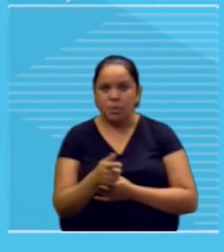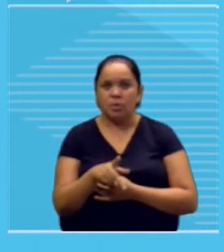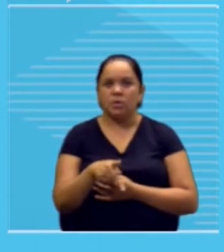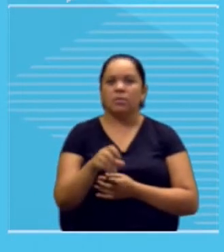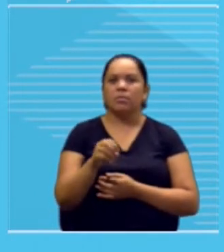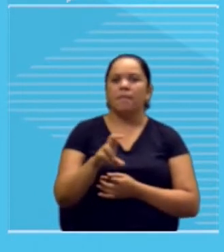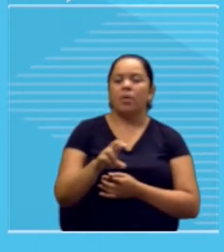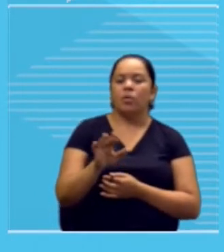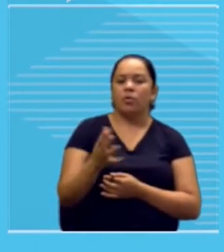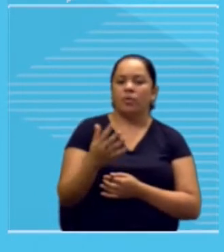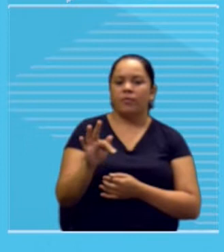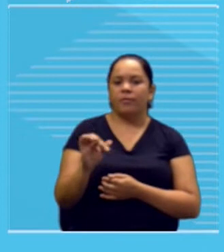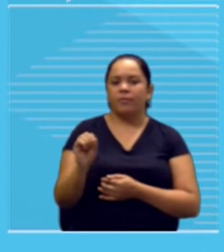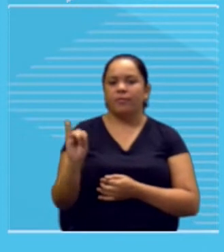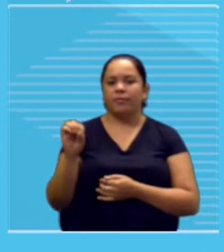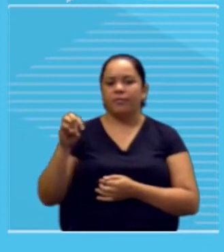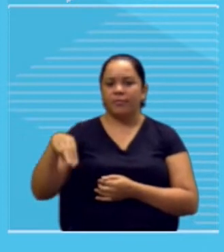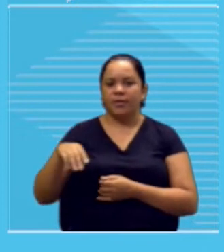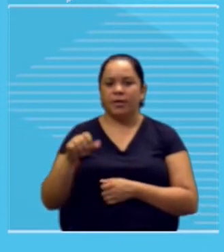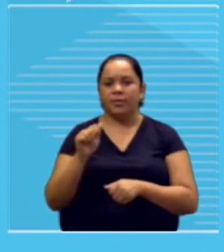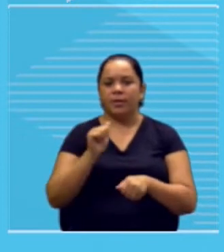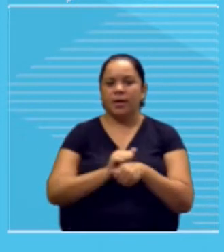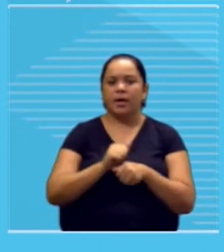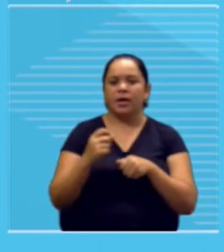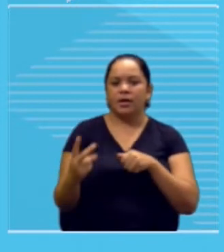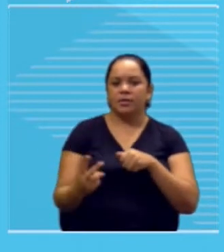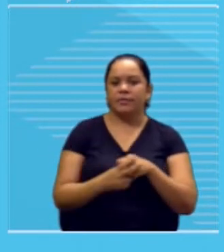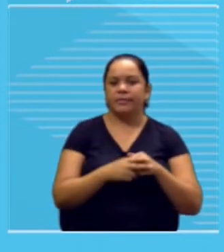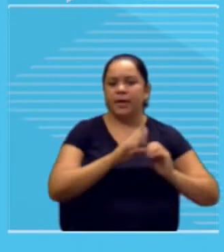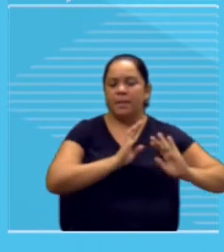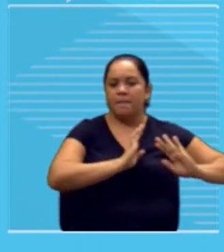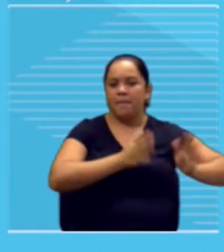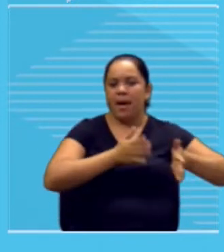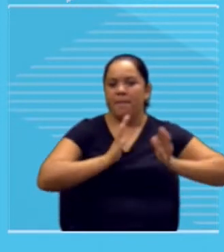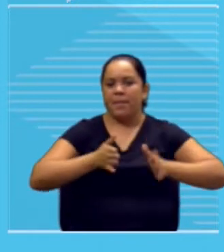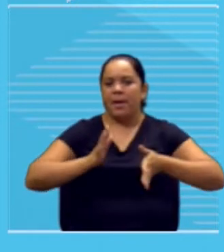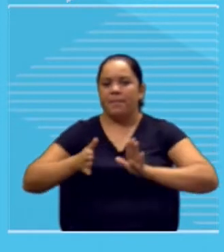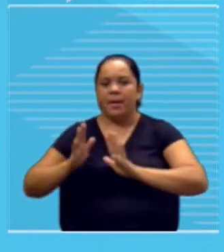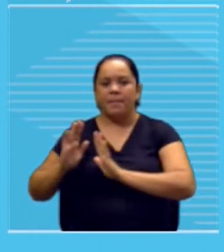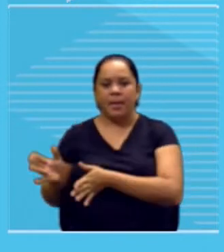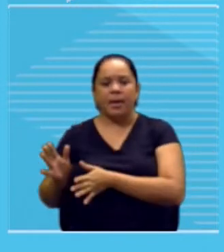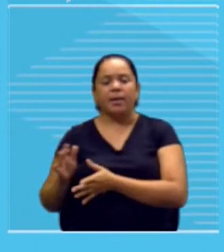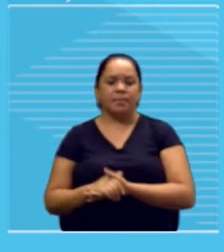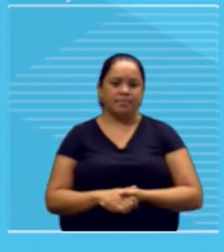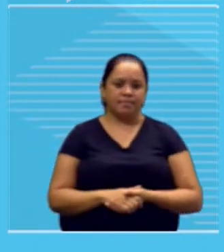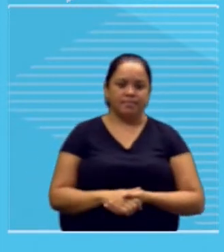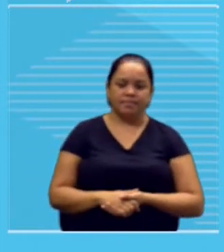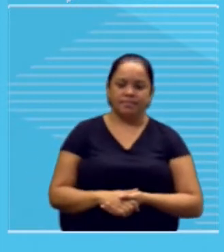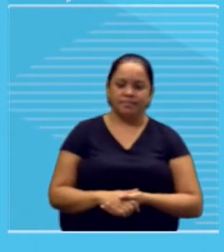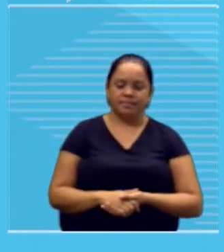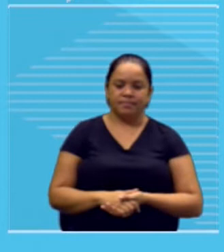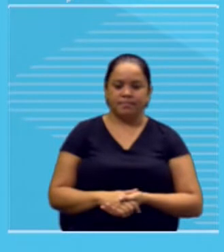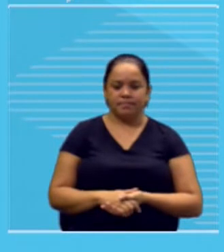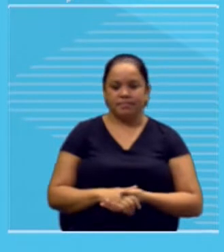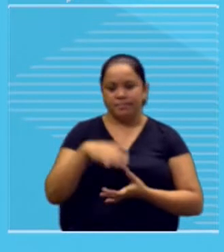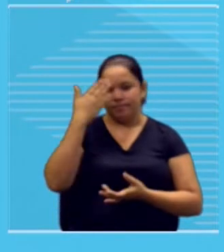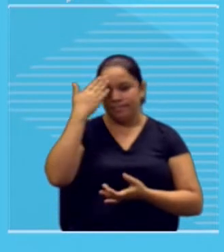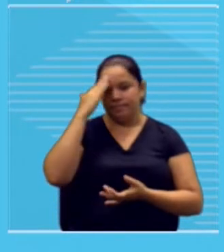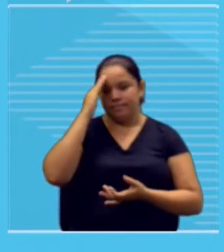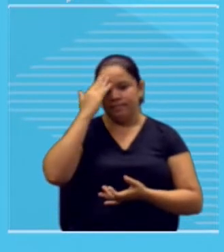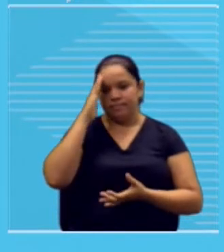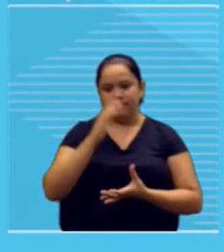advérbio de sequência tá ok ele vai te dar a ordem que as coisas vão acontecendo tá ok